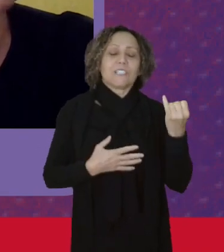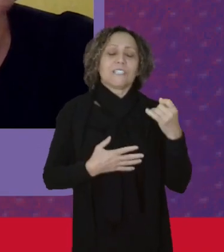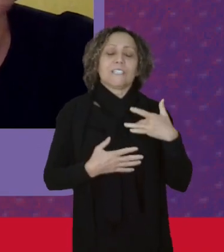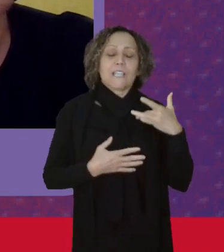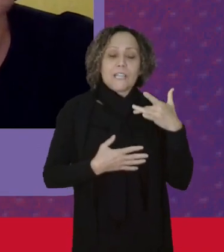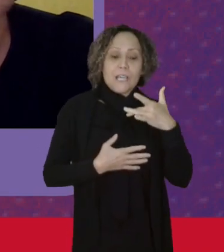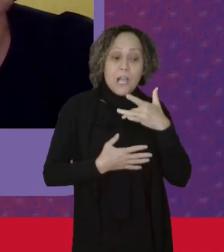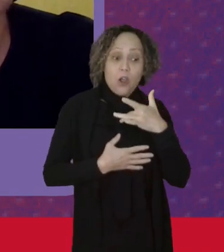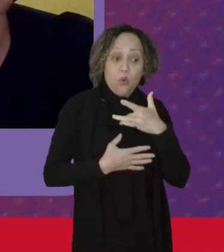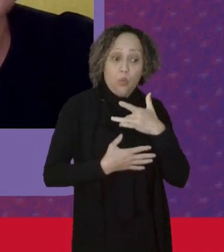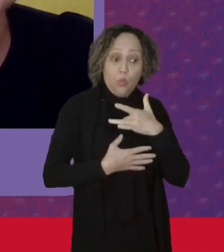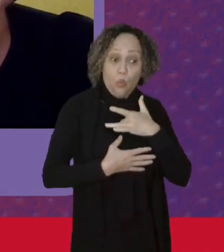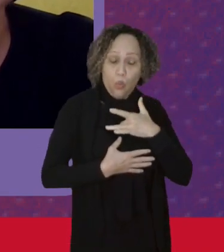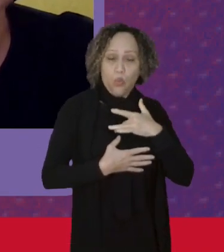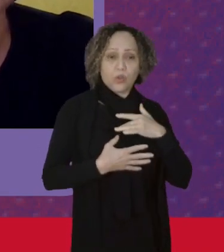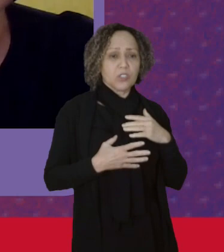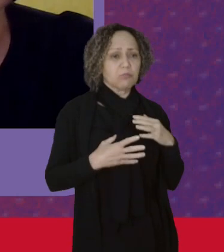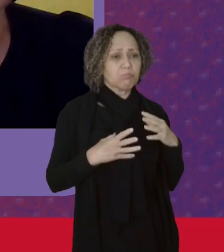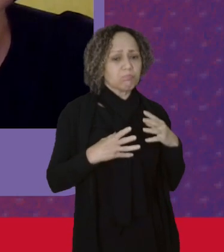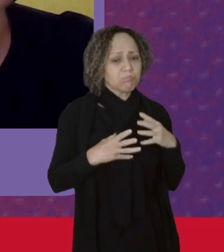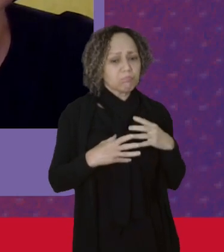quem quiser começar, se puder,